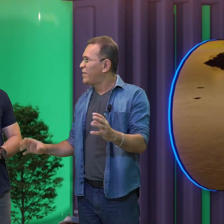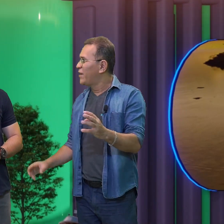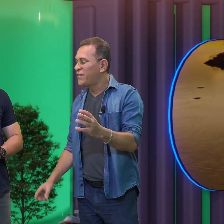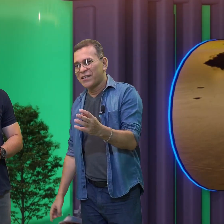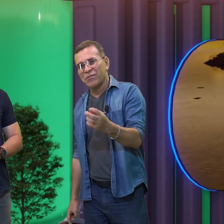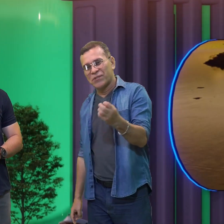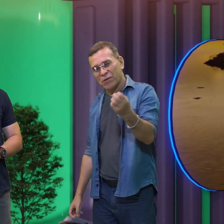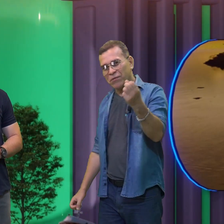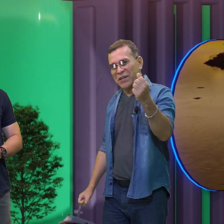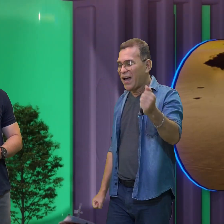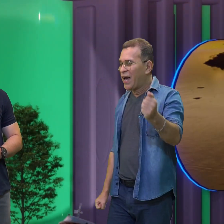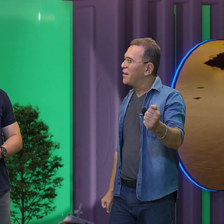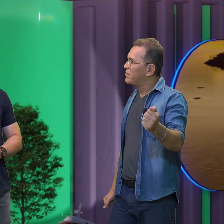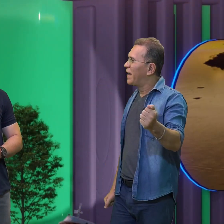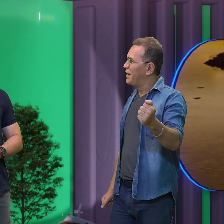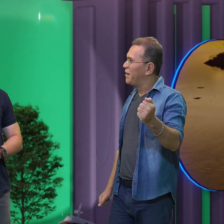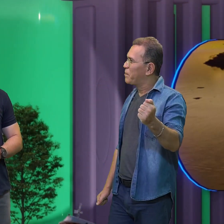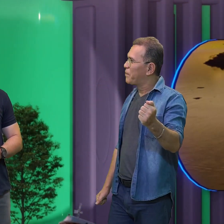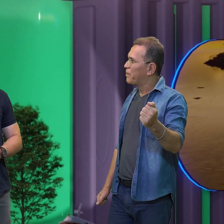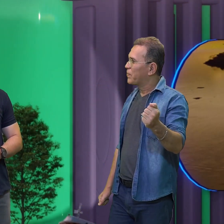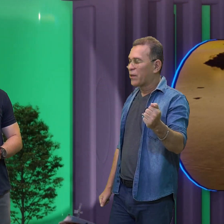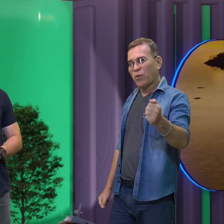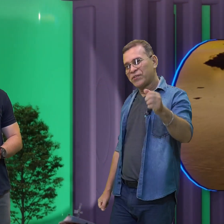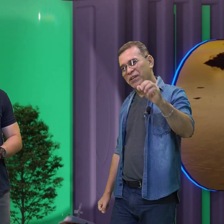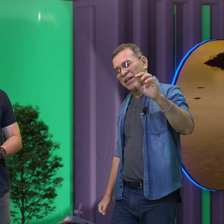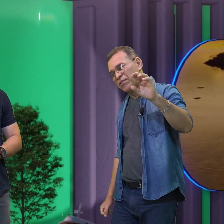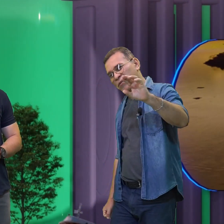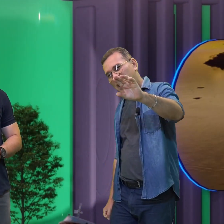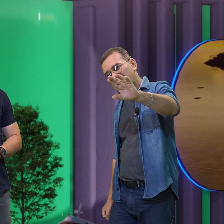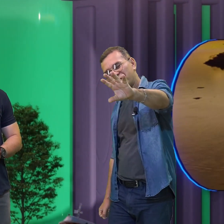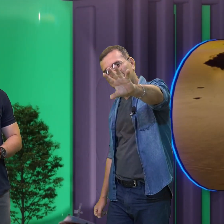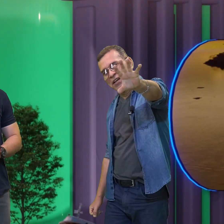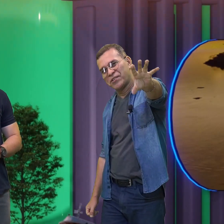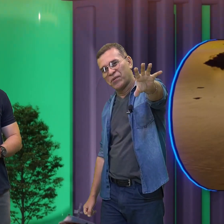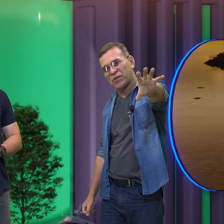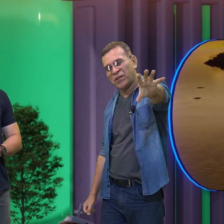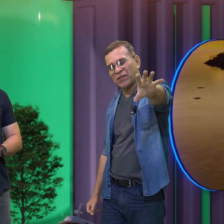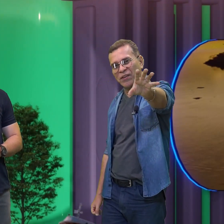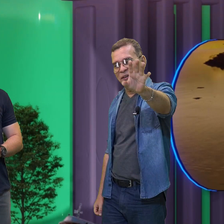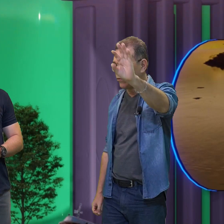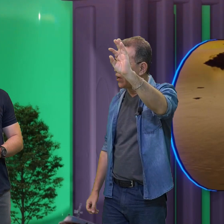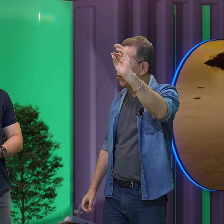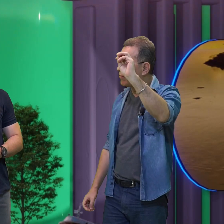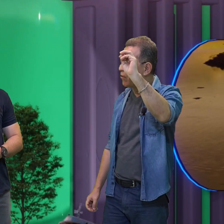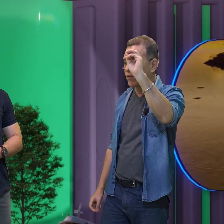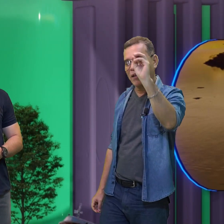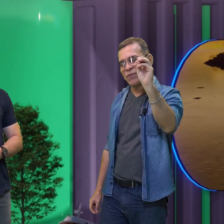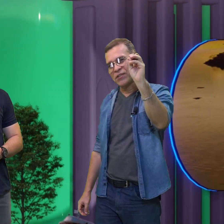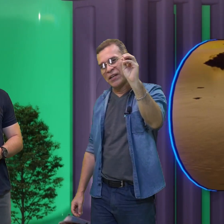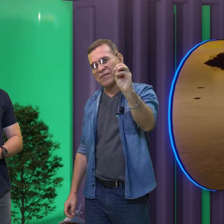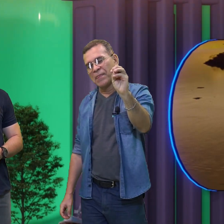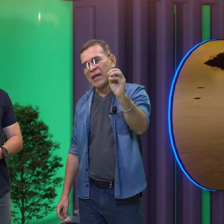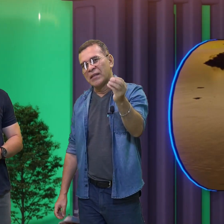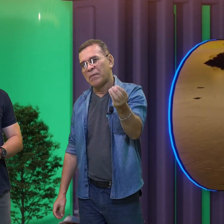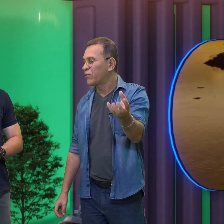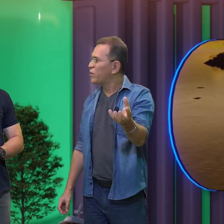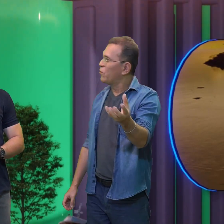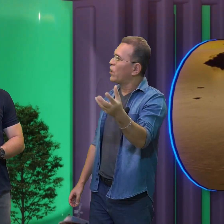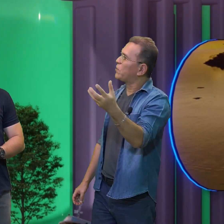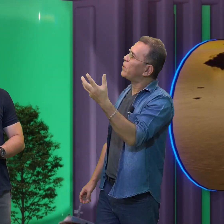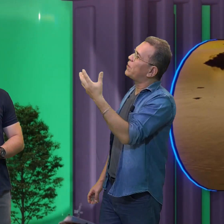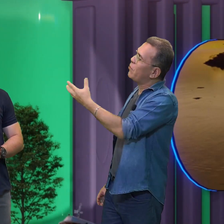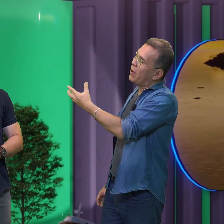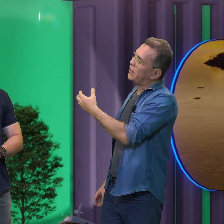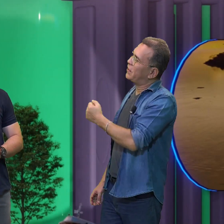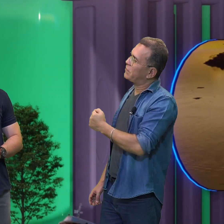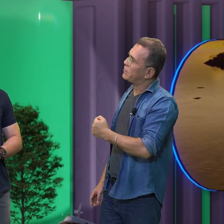longe. Tem gente que no seu lugar aí, pode ser em lugares distantes de Rondônia, em lugar qualquer que você esteja, tem